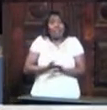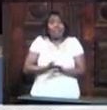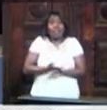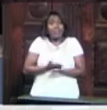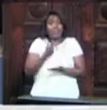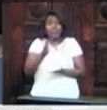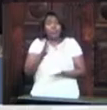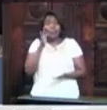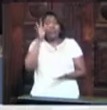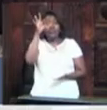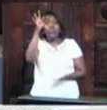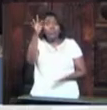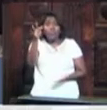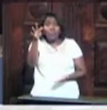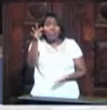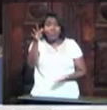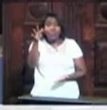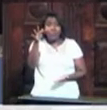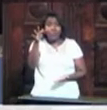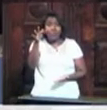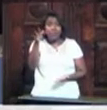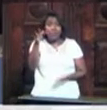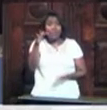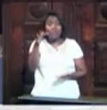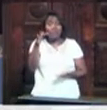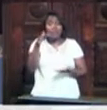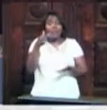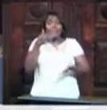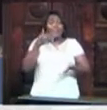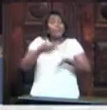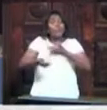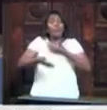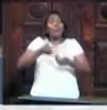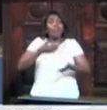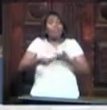no futuro em qualquer